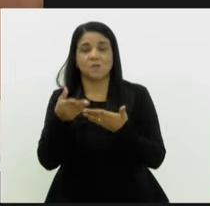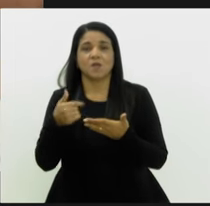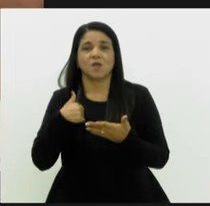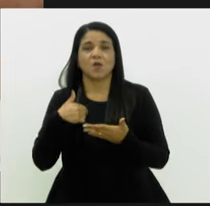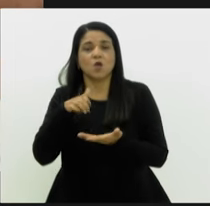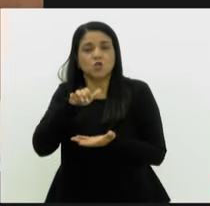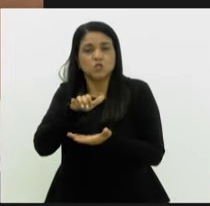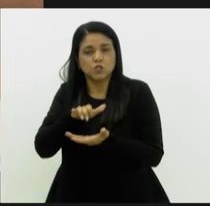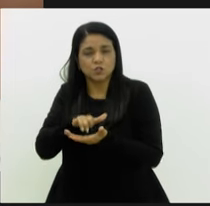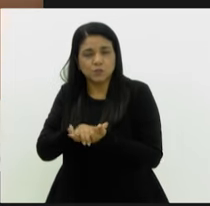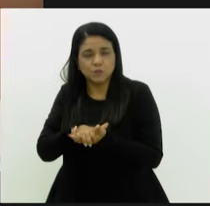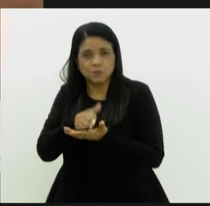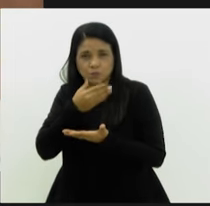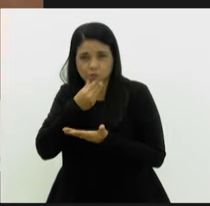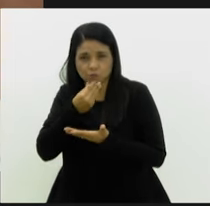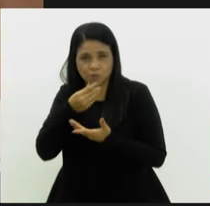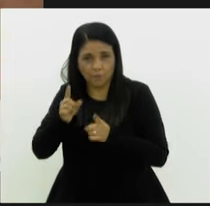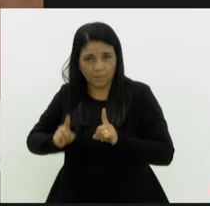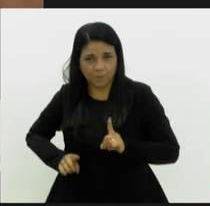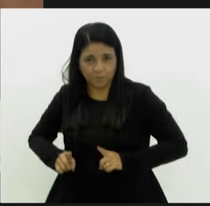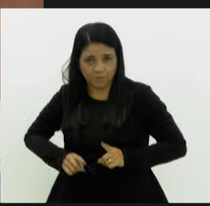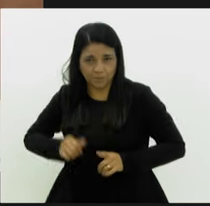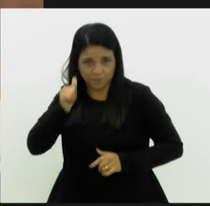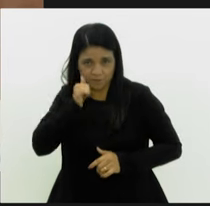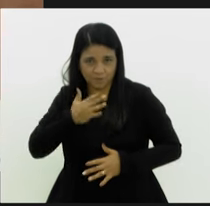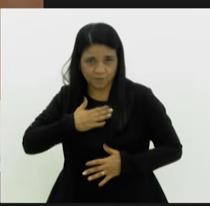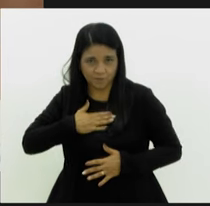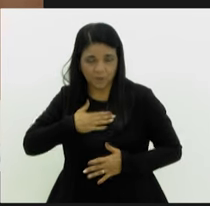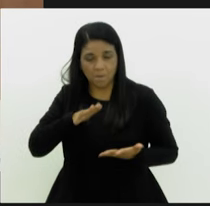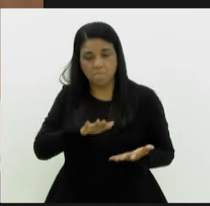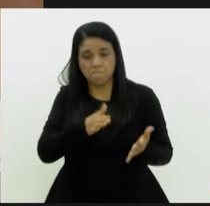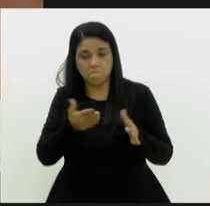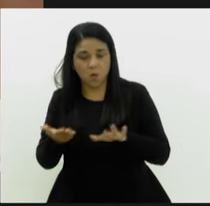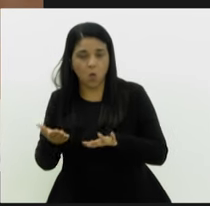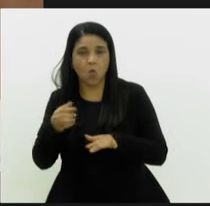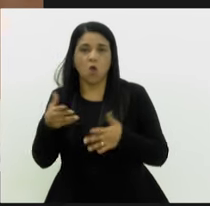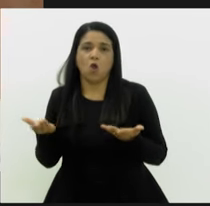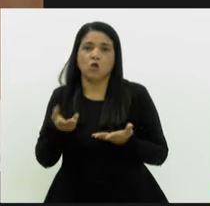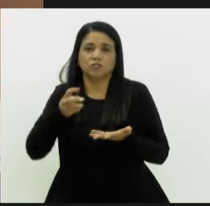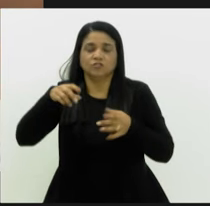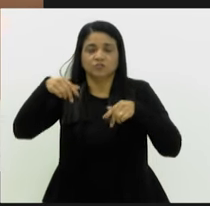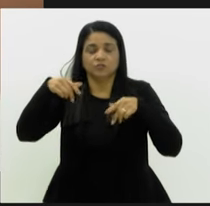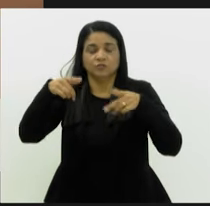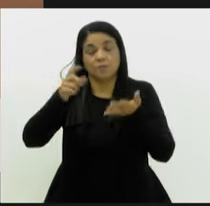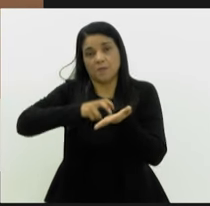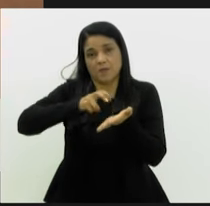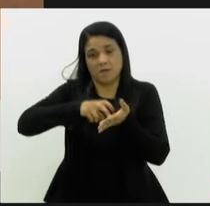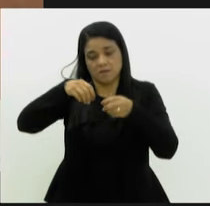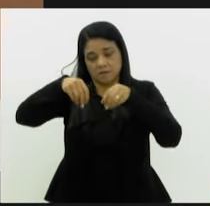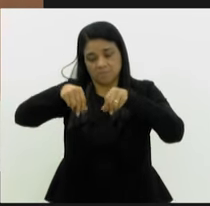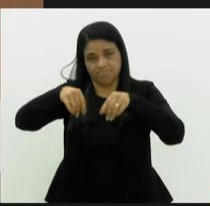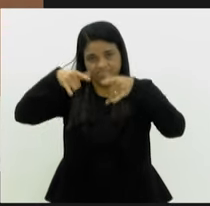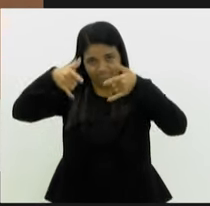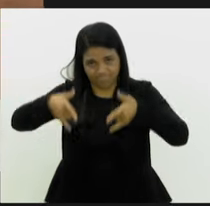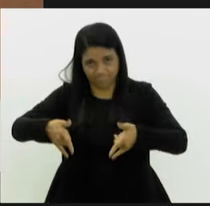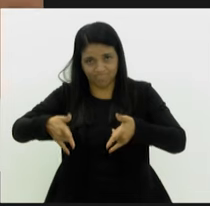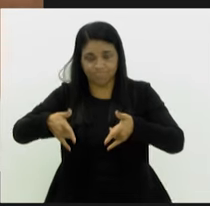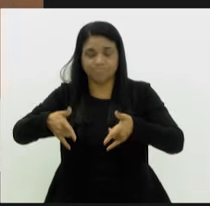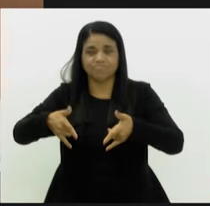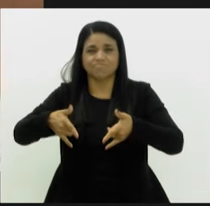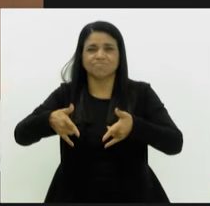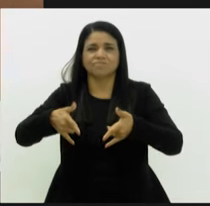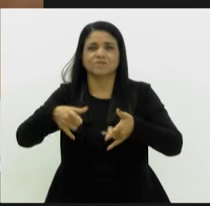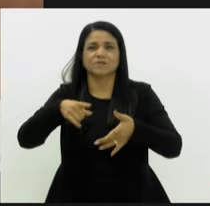veio a falecer na noite de ontem, hoje foi o seu sepultamento. O que ficou? Teve